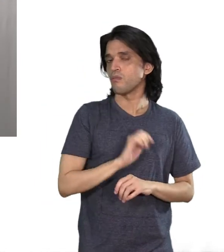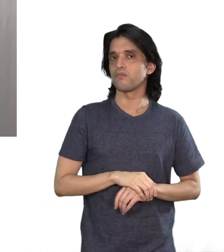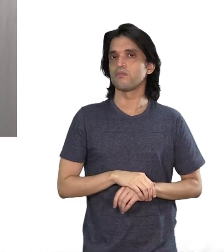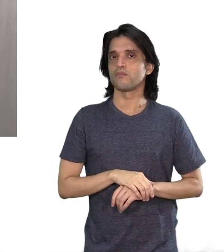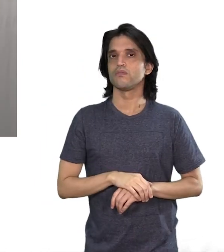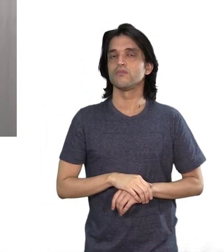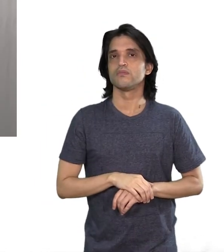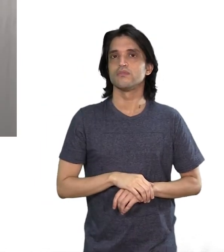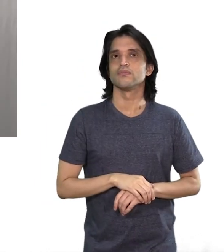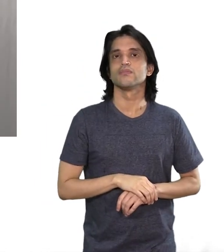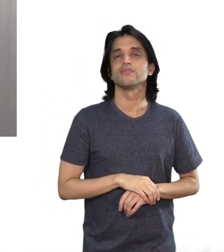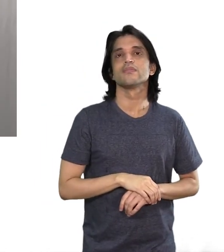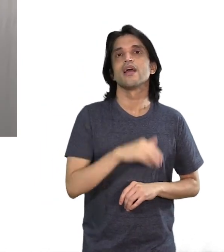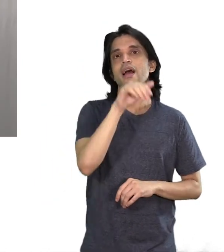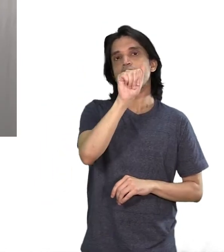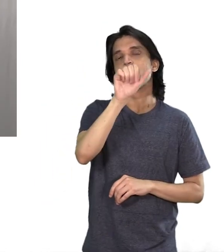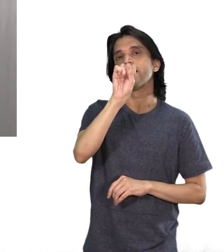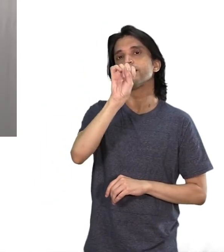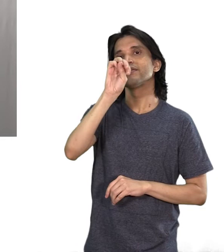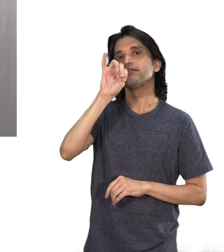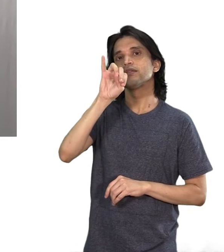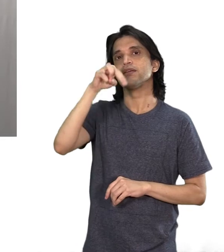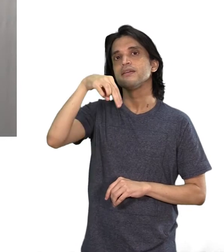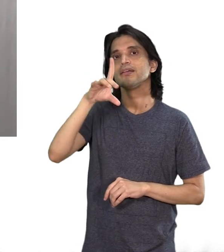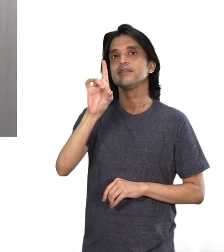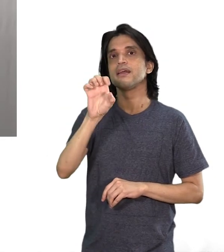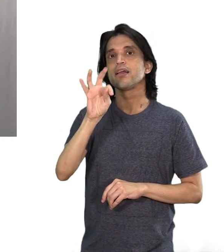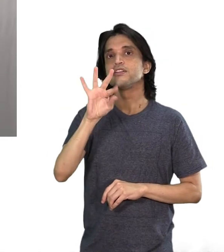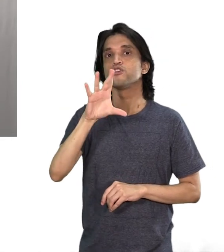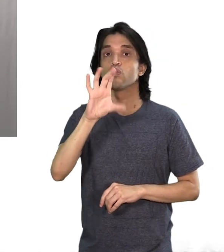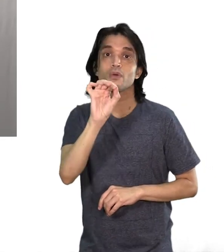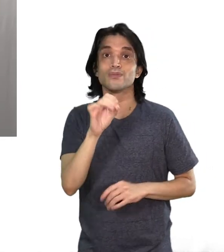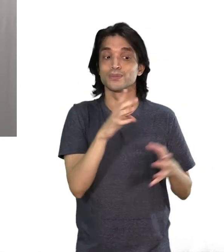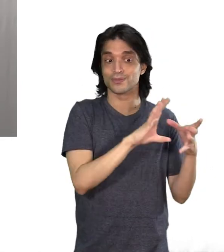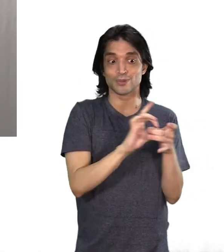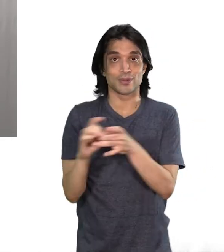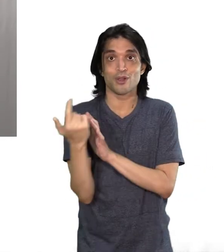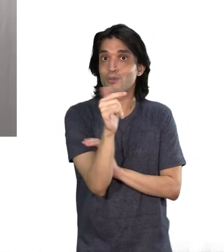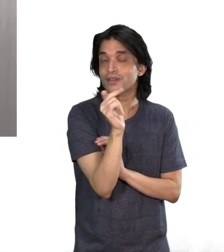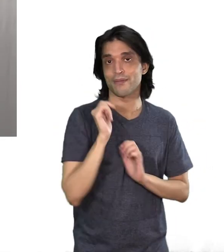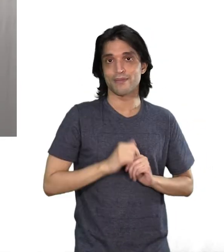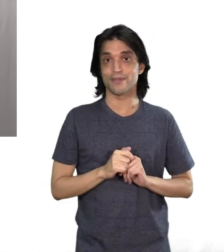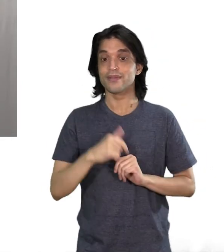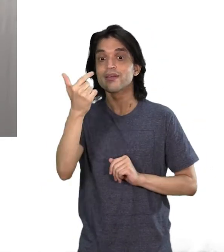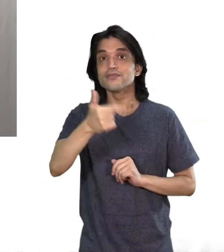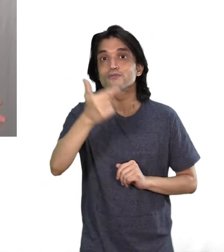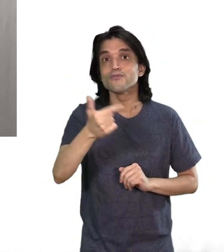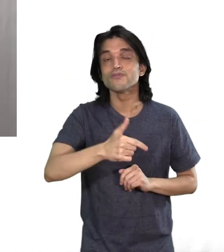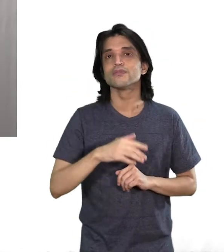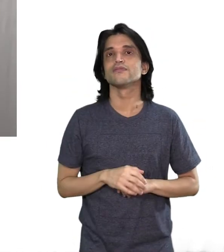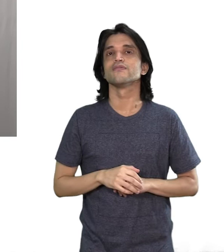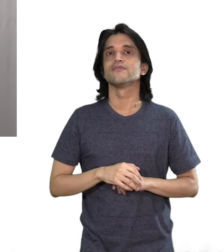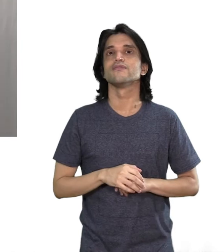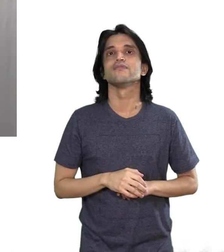ano! A sindética não traz conectivo, conjunção. E a segunda?